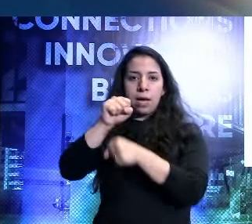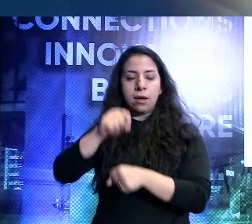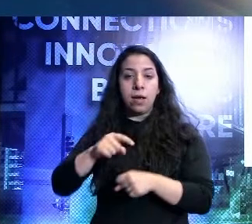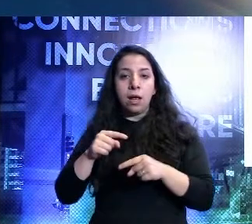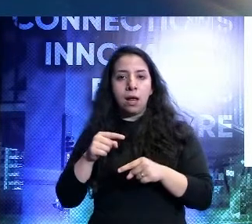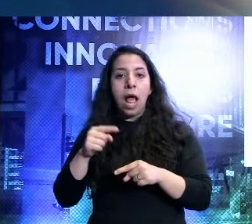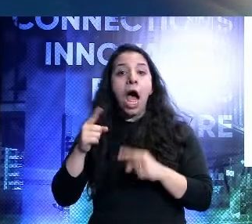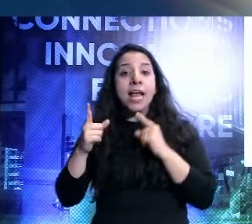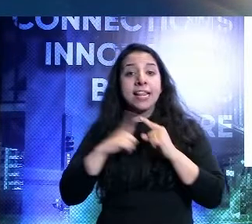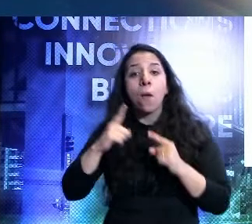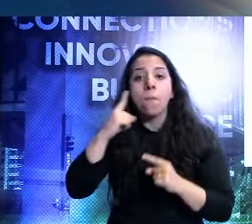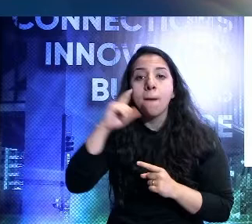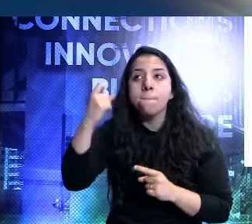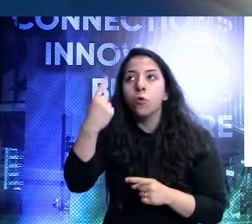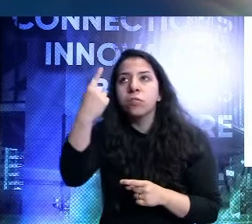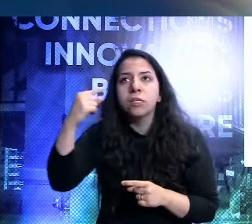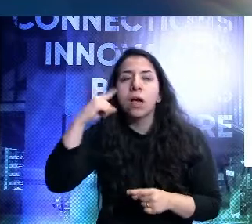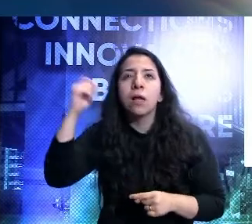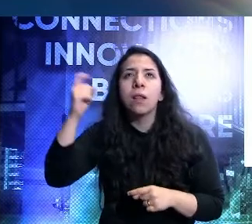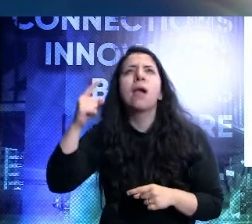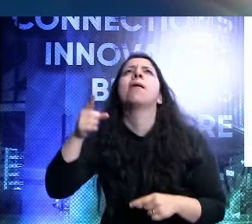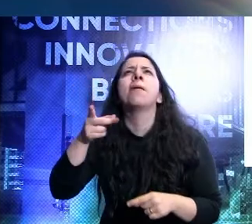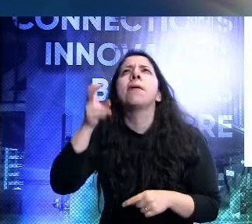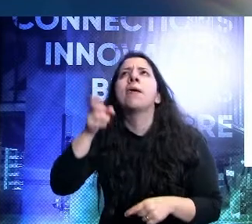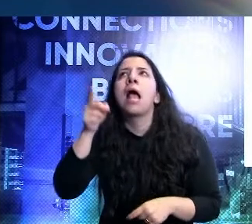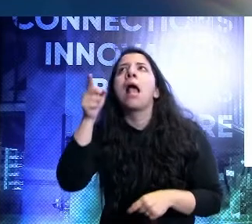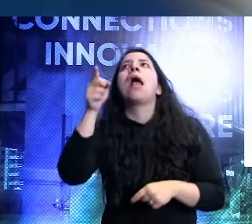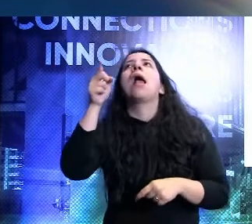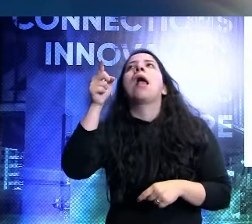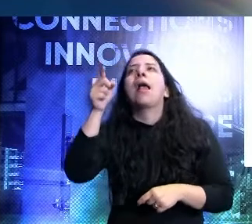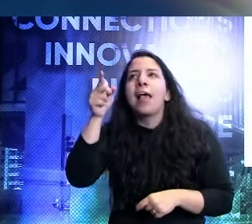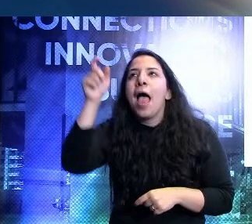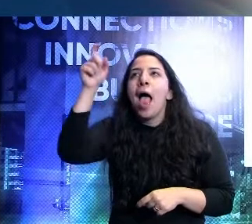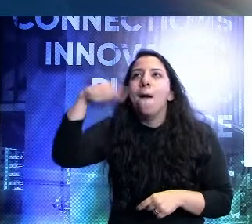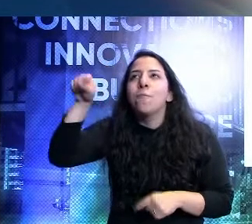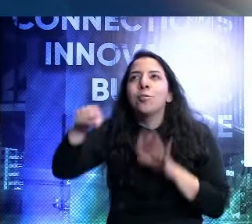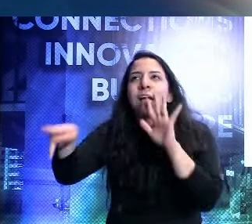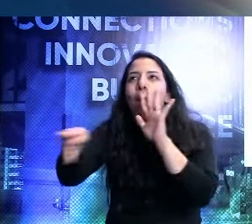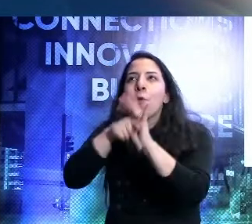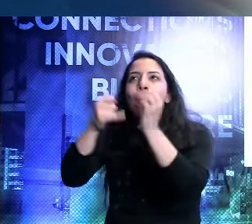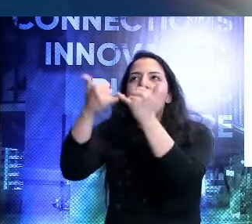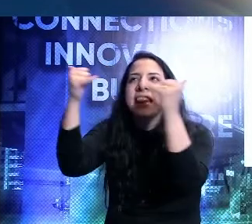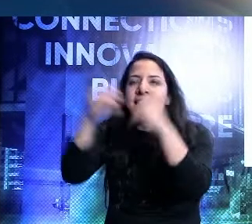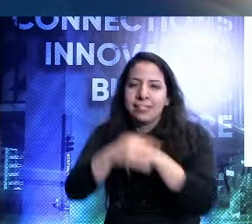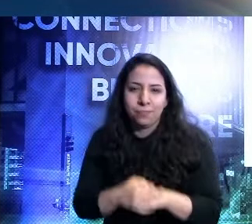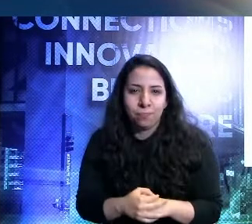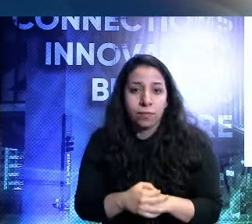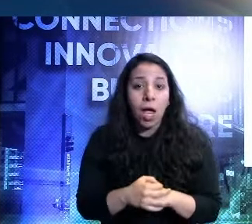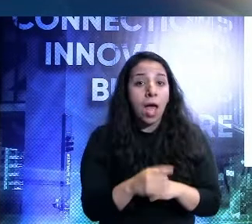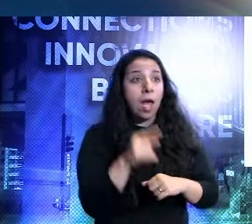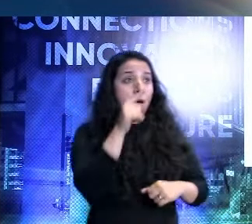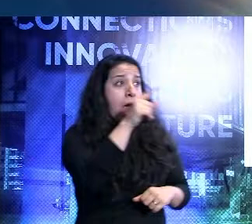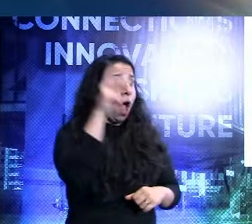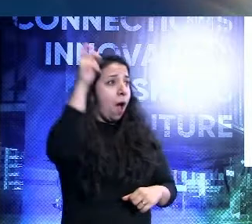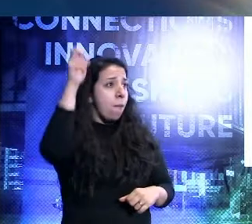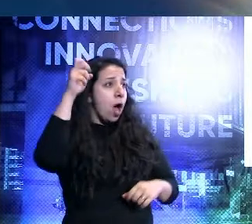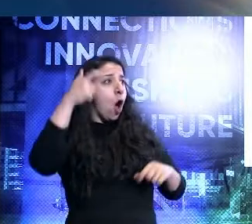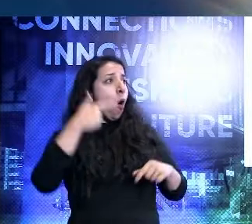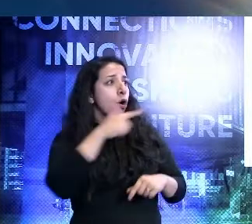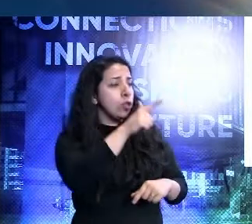engenheiro elétrico lá na hora, resolver o problema no Corolla, por exemplo. Quando dá um problema referente à eletrônica, vai outro cara.